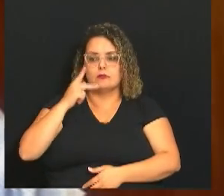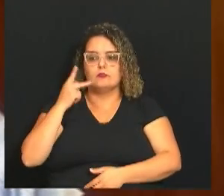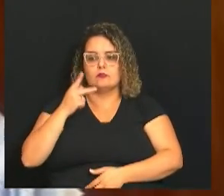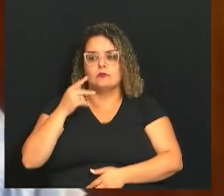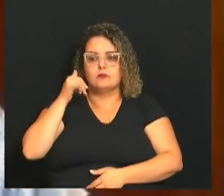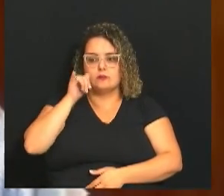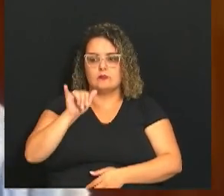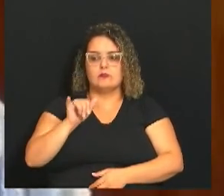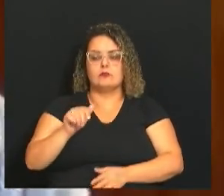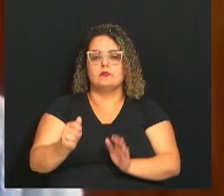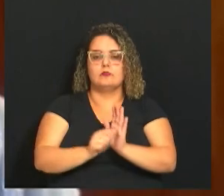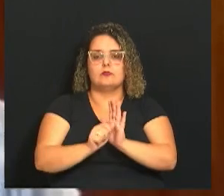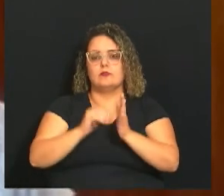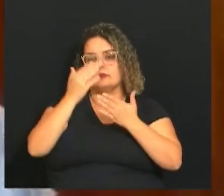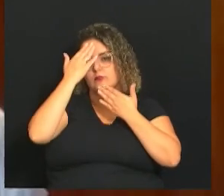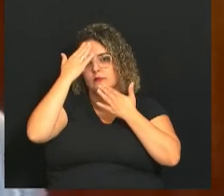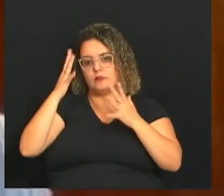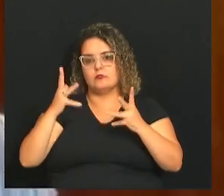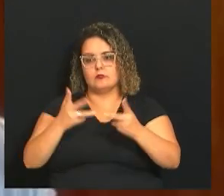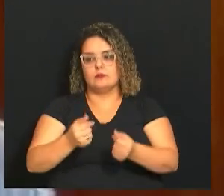Muito obrigado a todos.